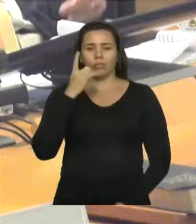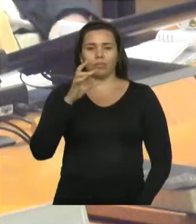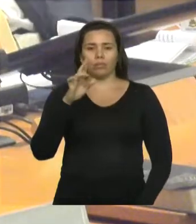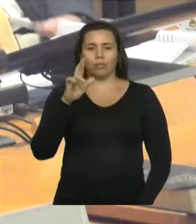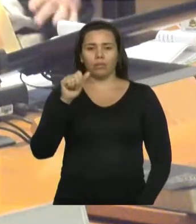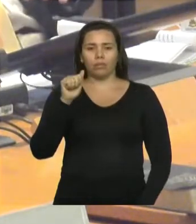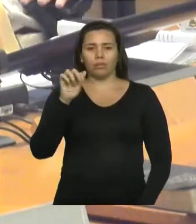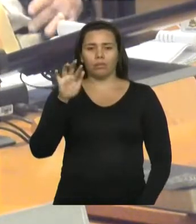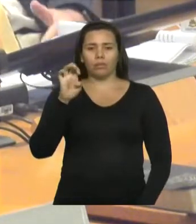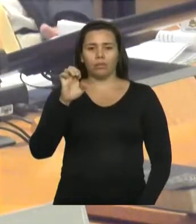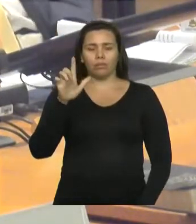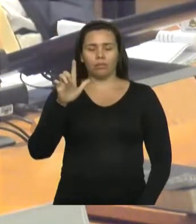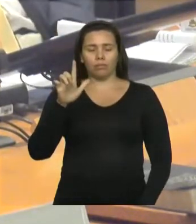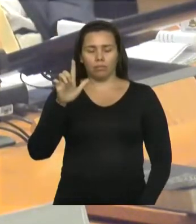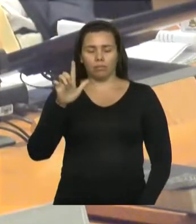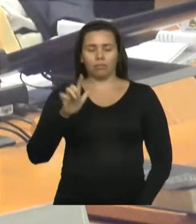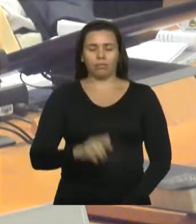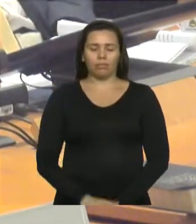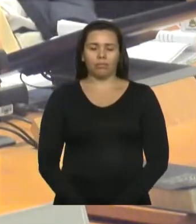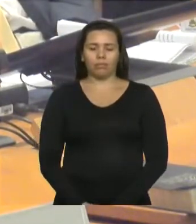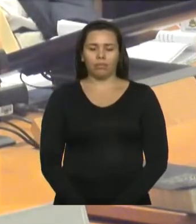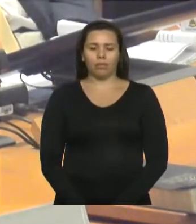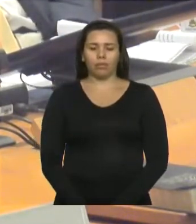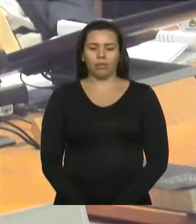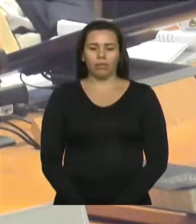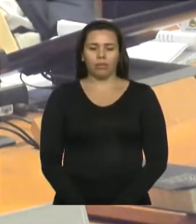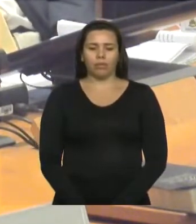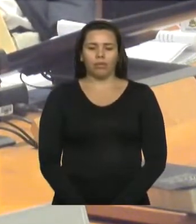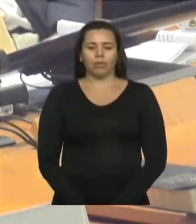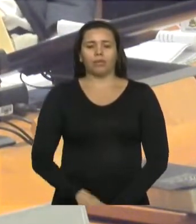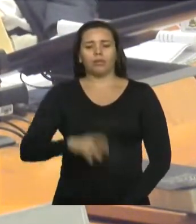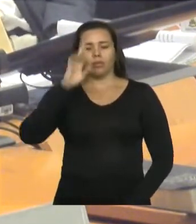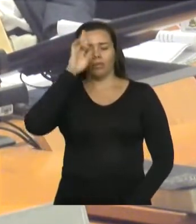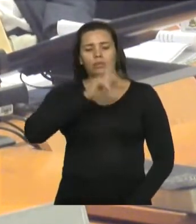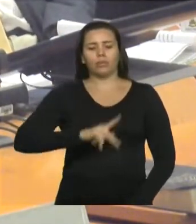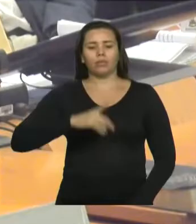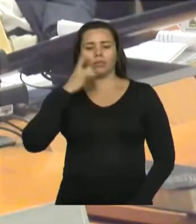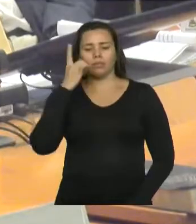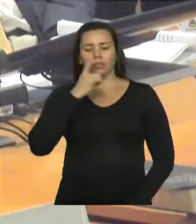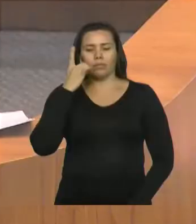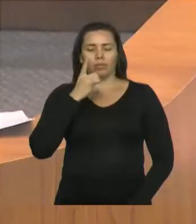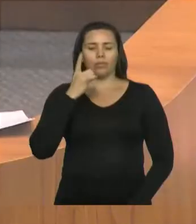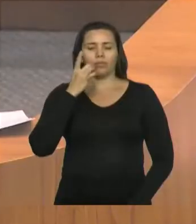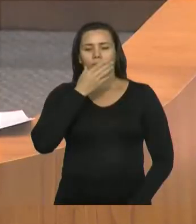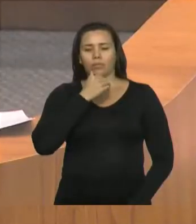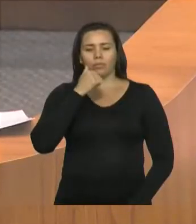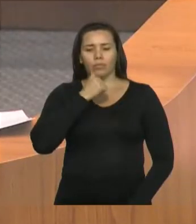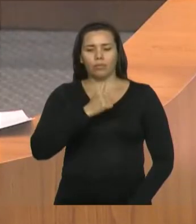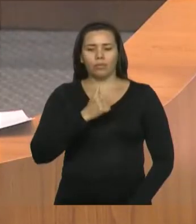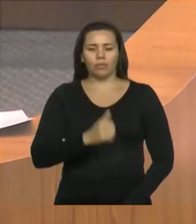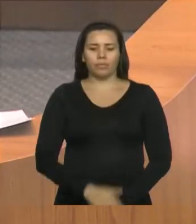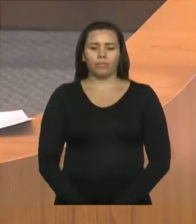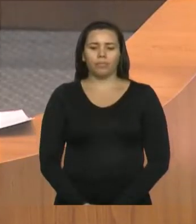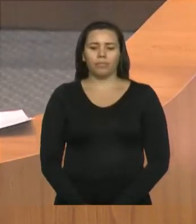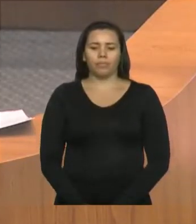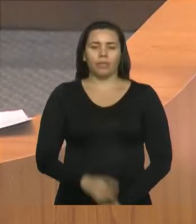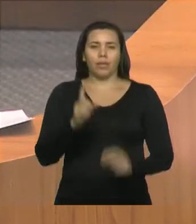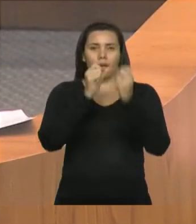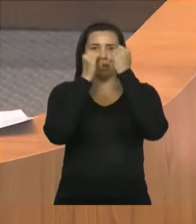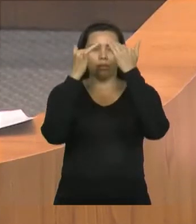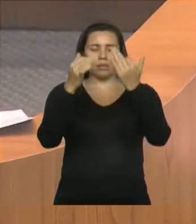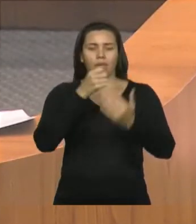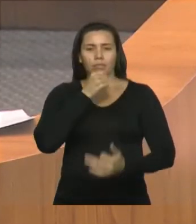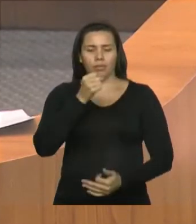Senhor presidente Otelino Neto, senhoras e senhores deputados, galeria, imprensa, povo do estado do